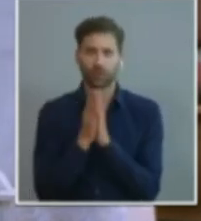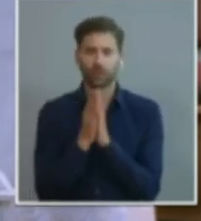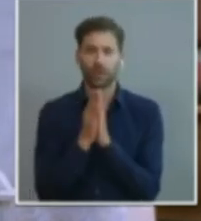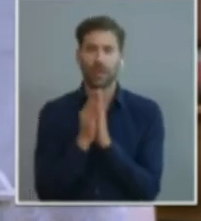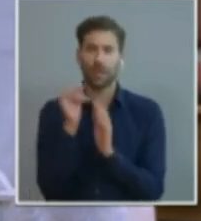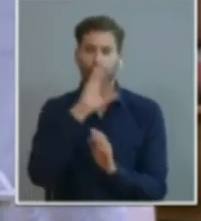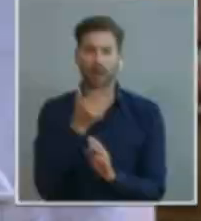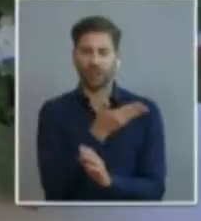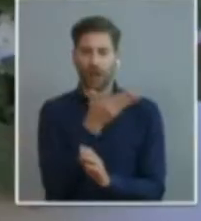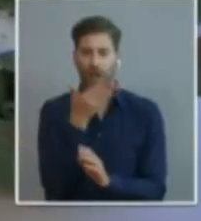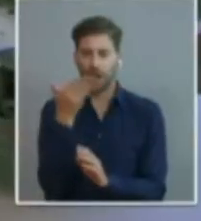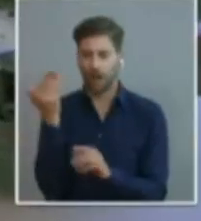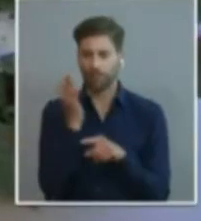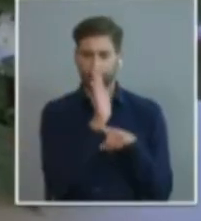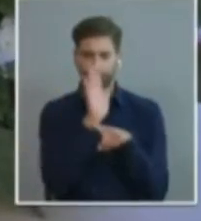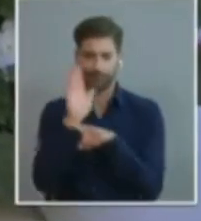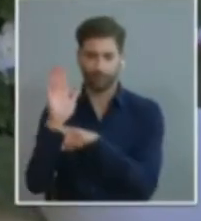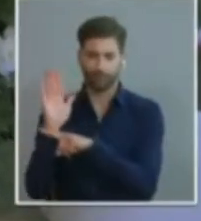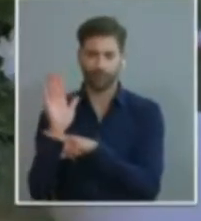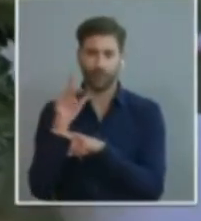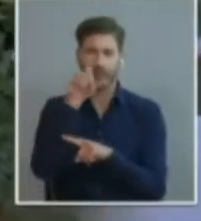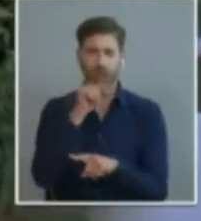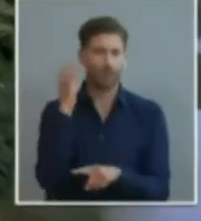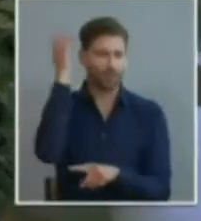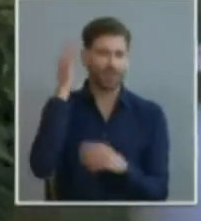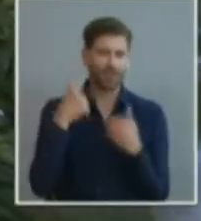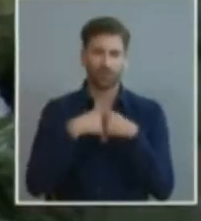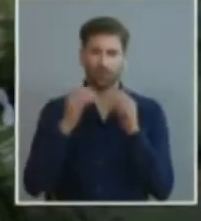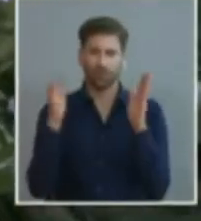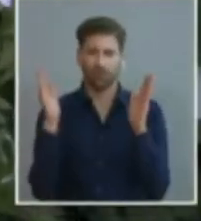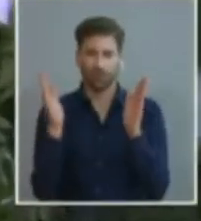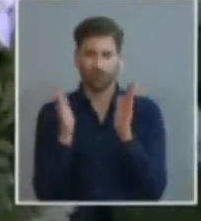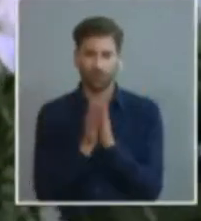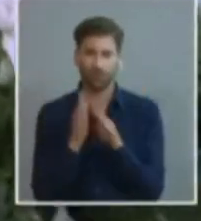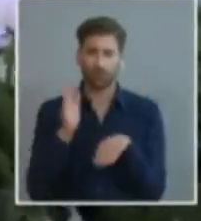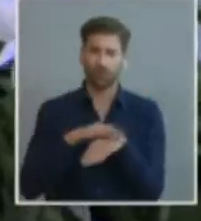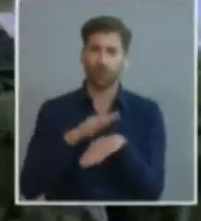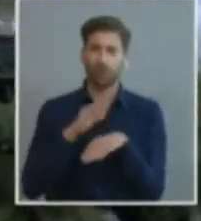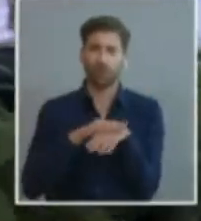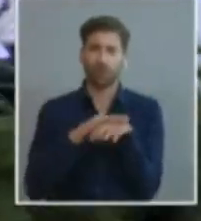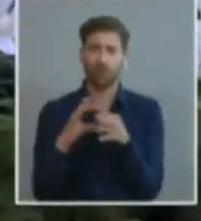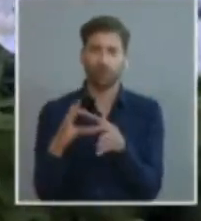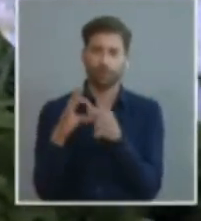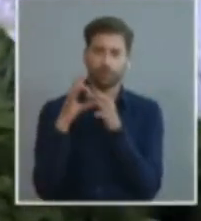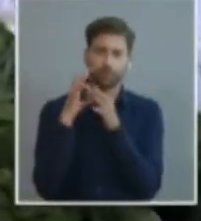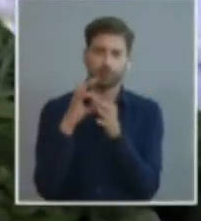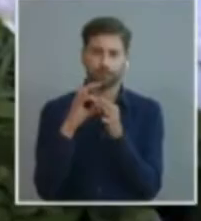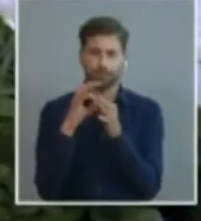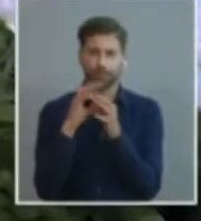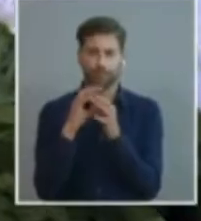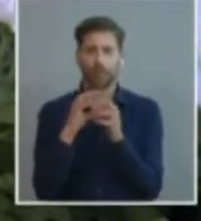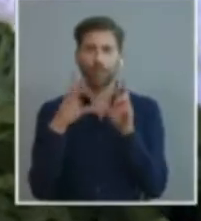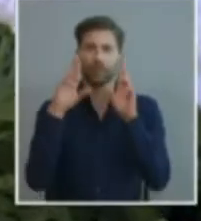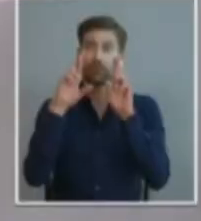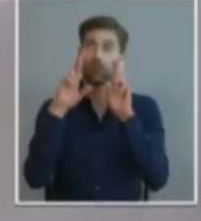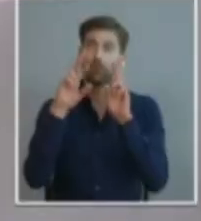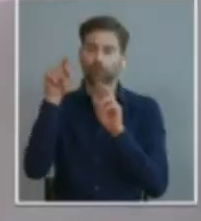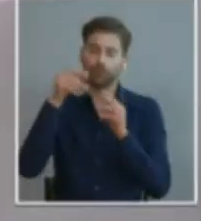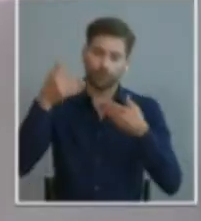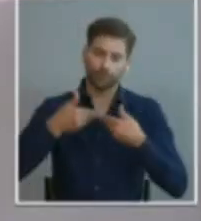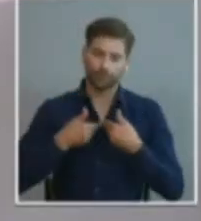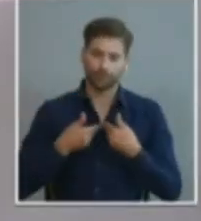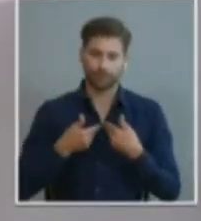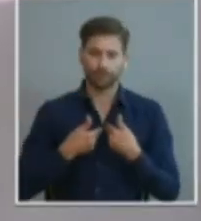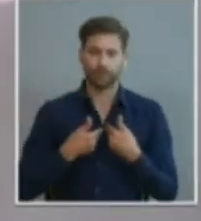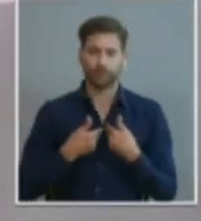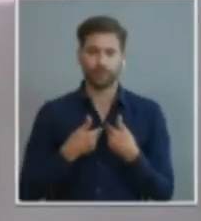celebração, e todos os santos, por cuja intercessão esperamos sempre o vosso auxílio. Por